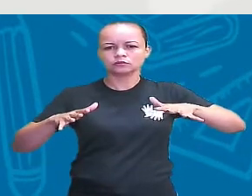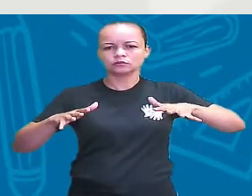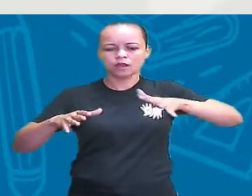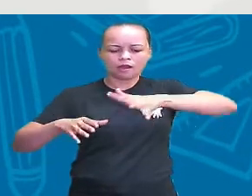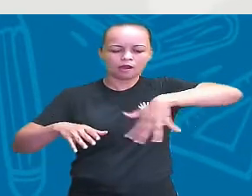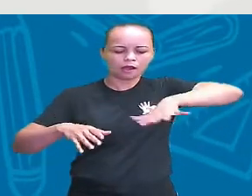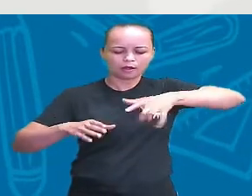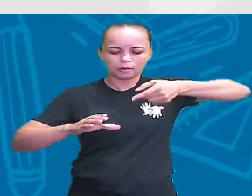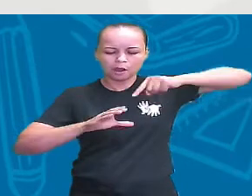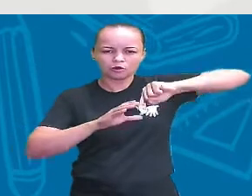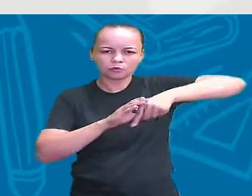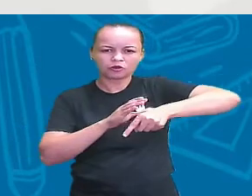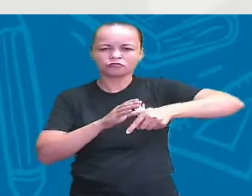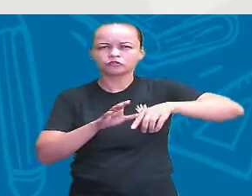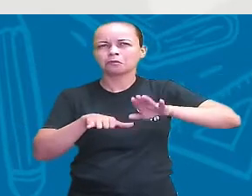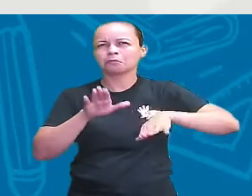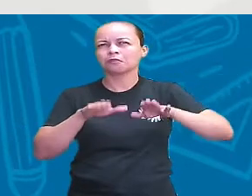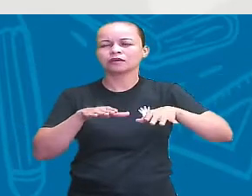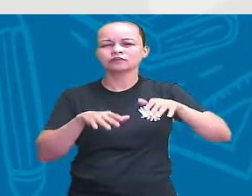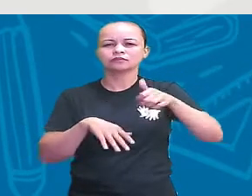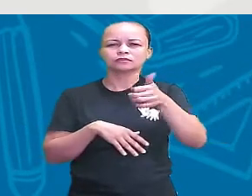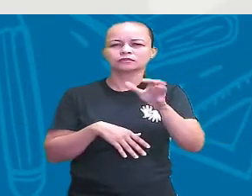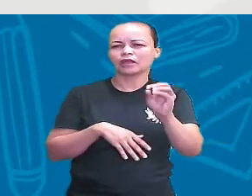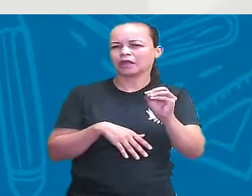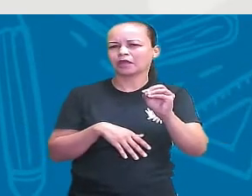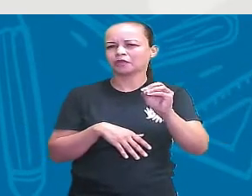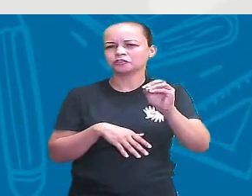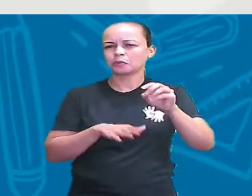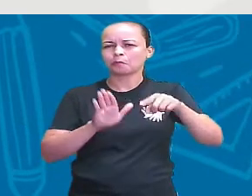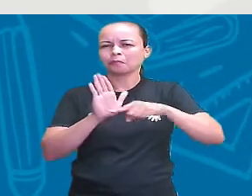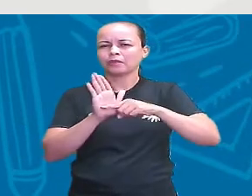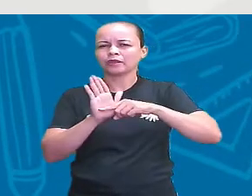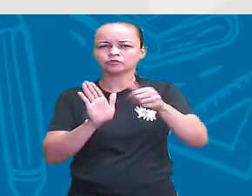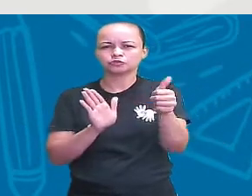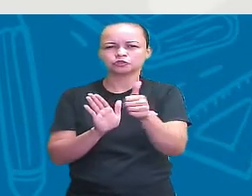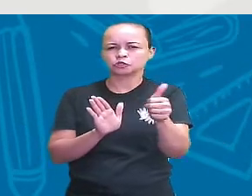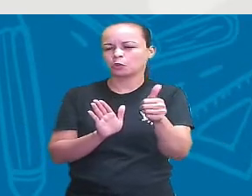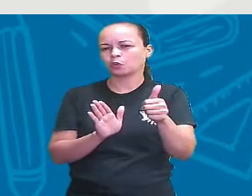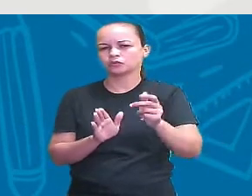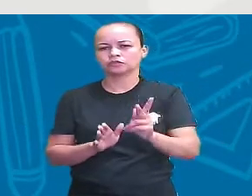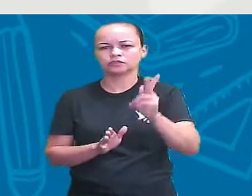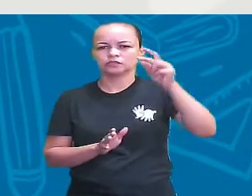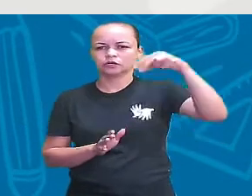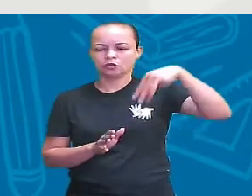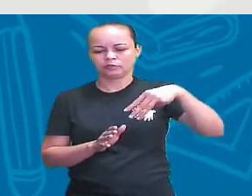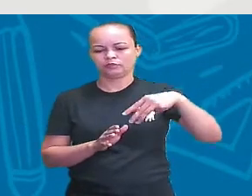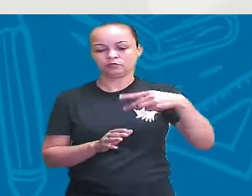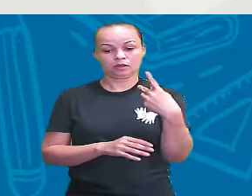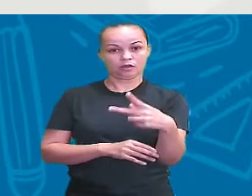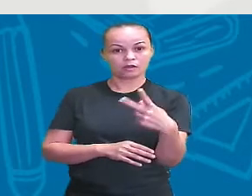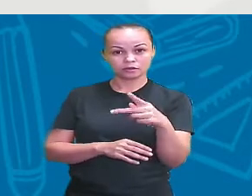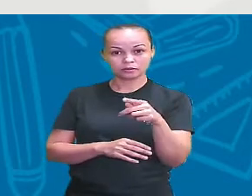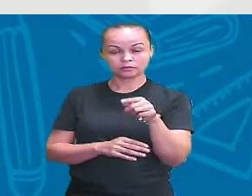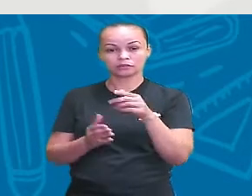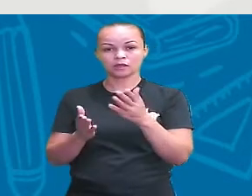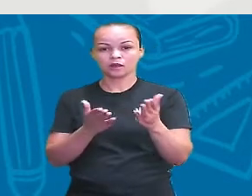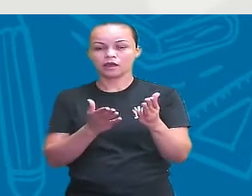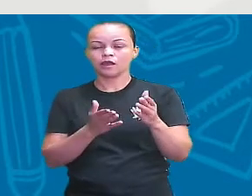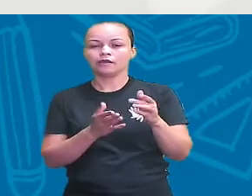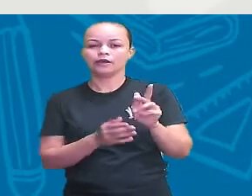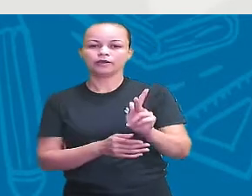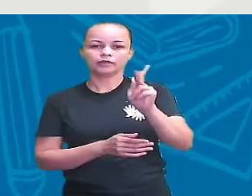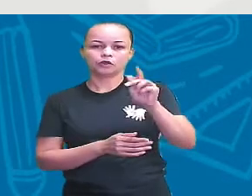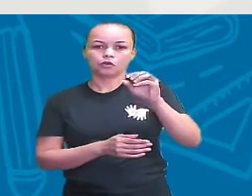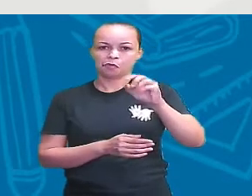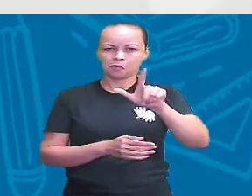profunda está em torno de 10, menos de 11 quilômetros. O buraco de cola é mais profundo ainda. Mas qual foi